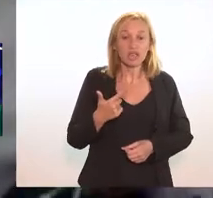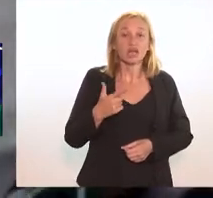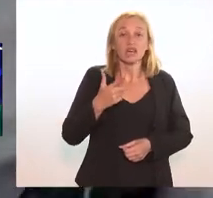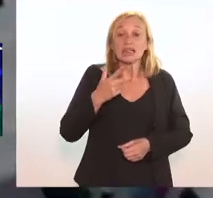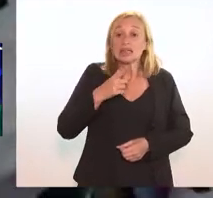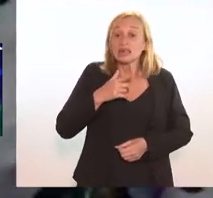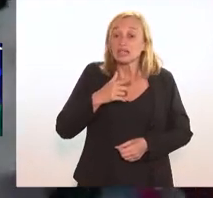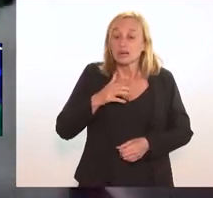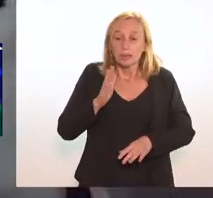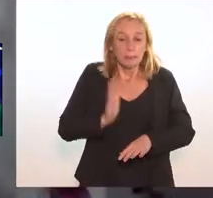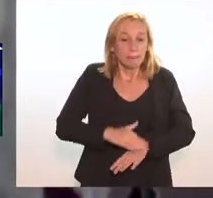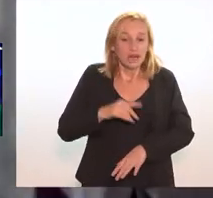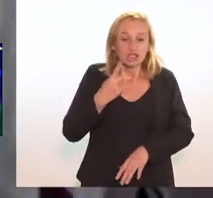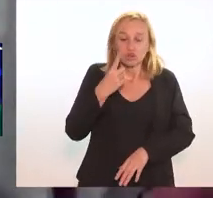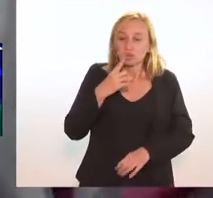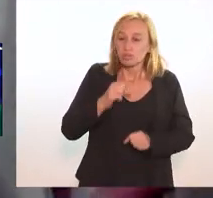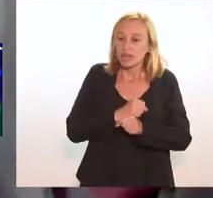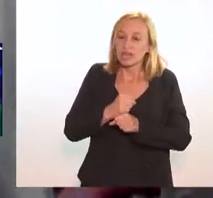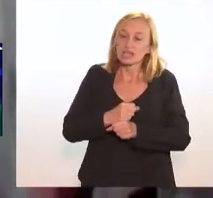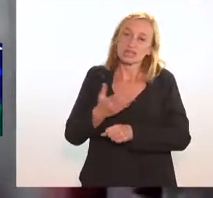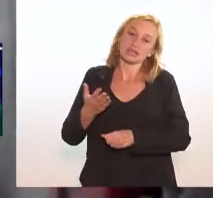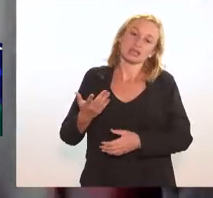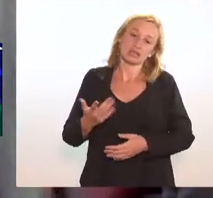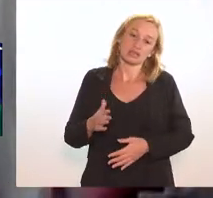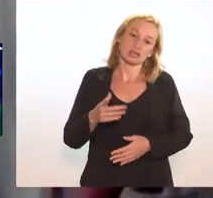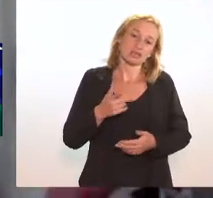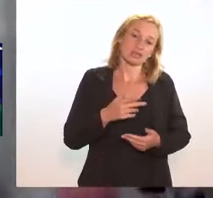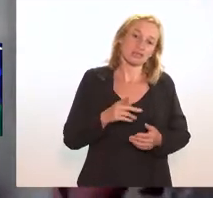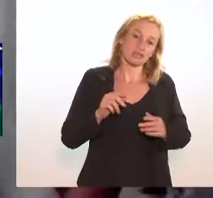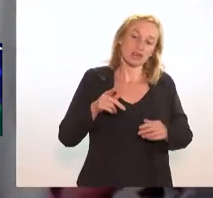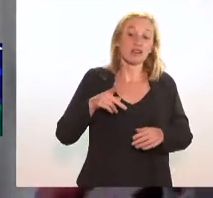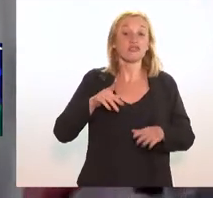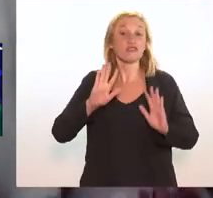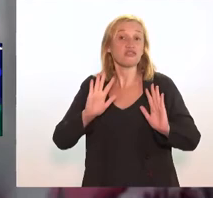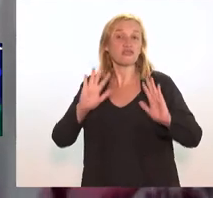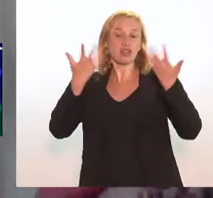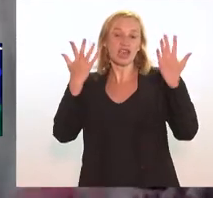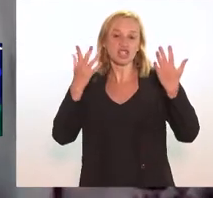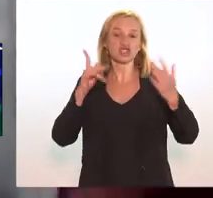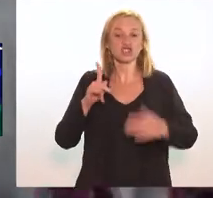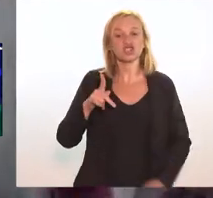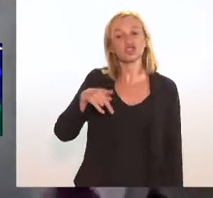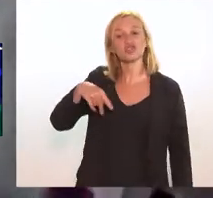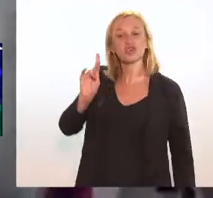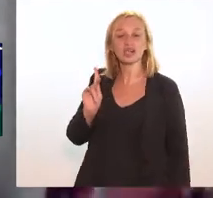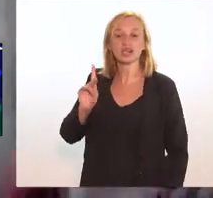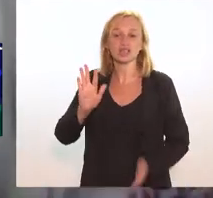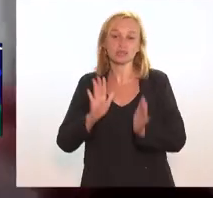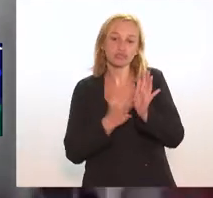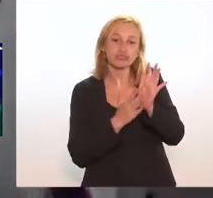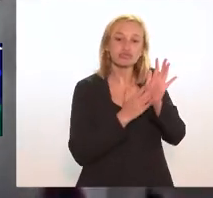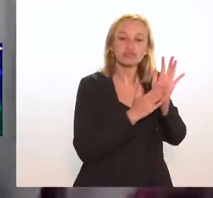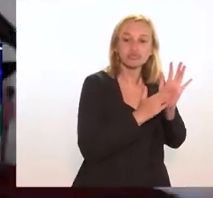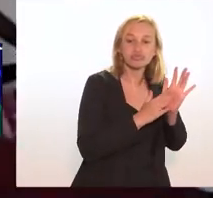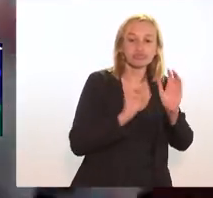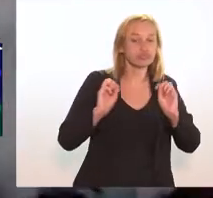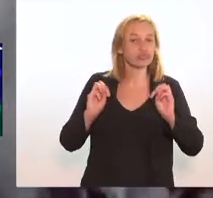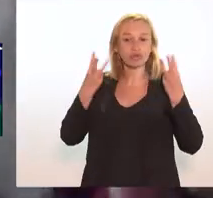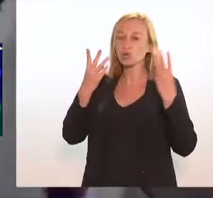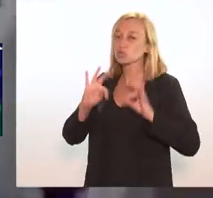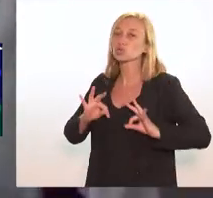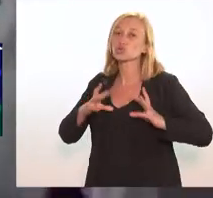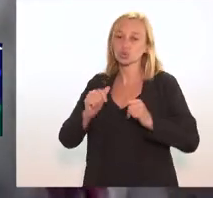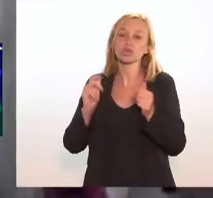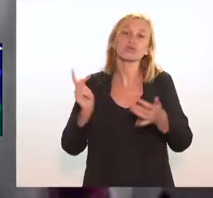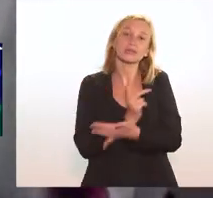vivenciando há mais de um mês atrás. São bailes, festas, festinhas, churrascada, showmício, tudo